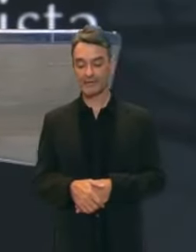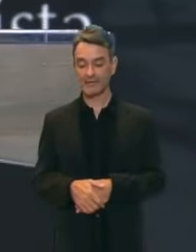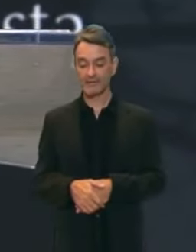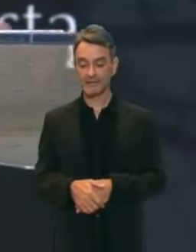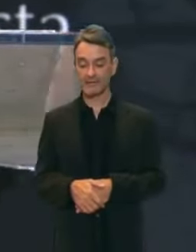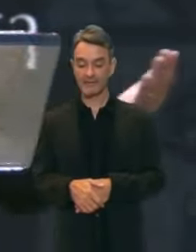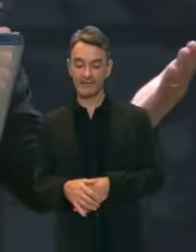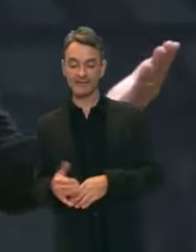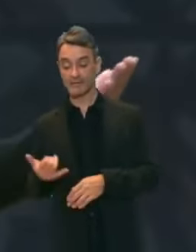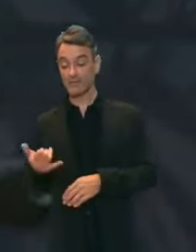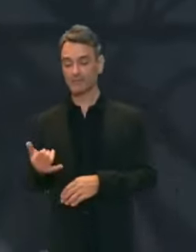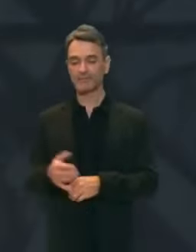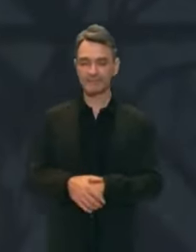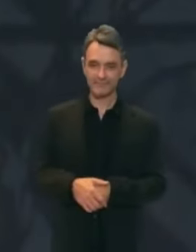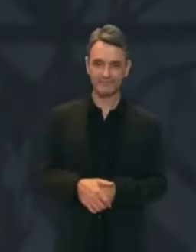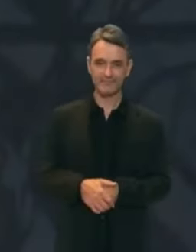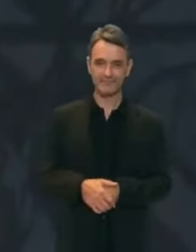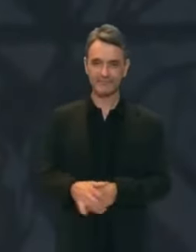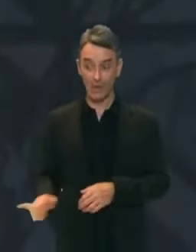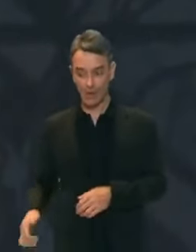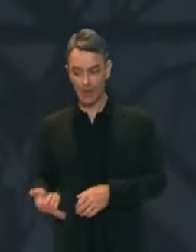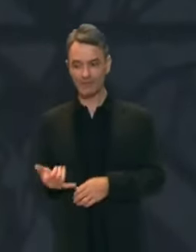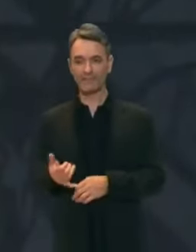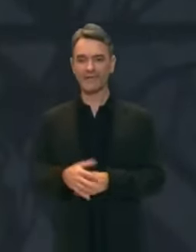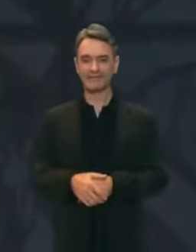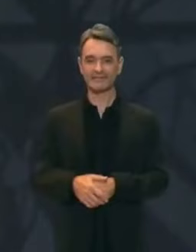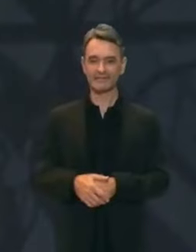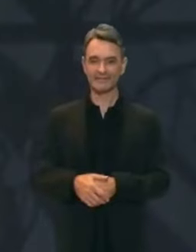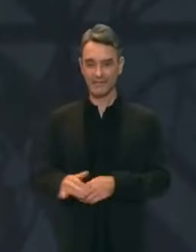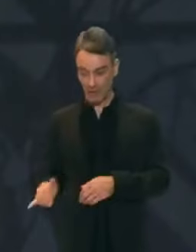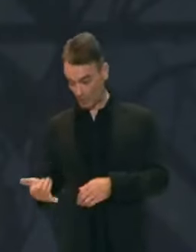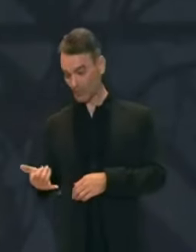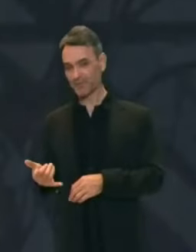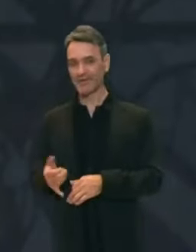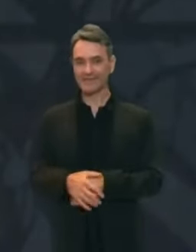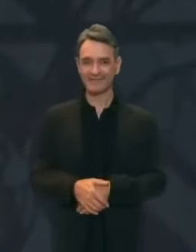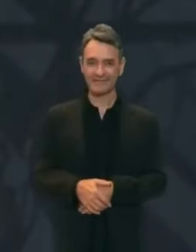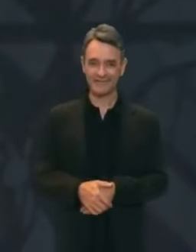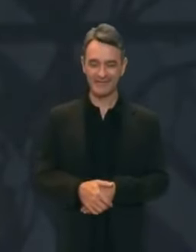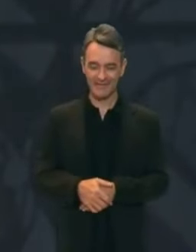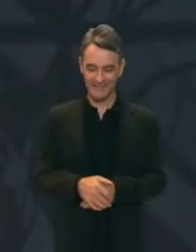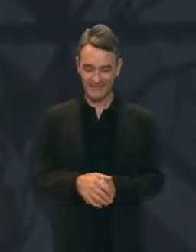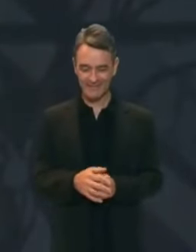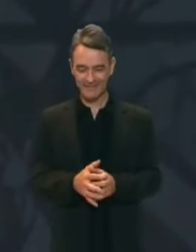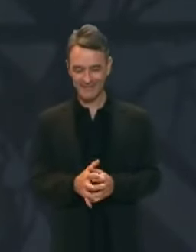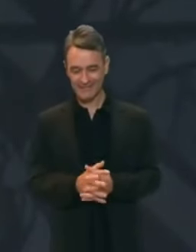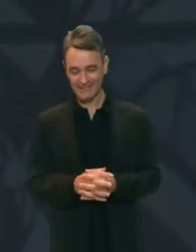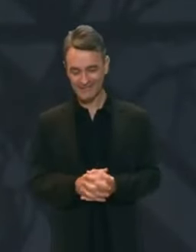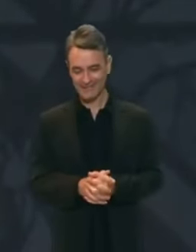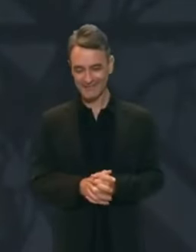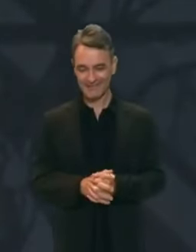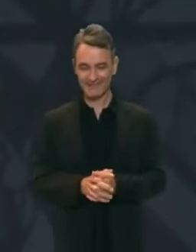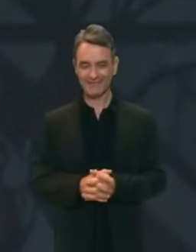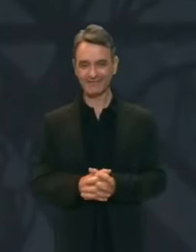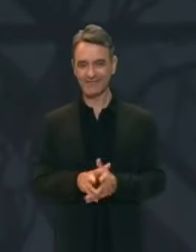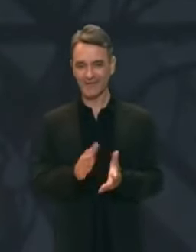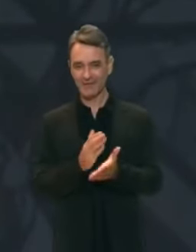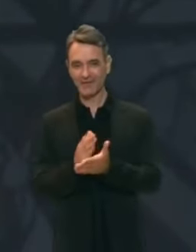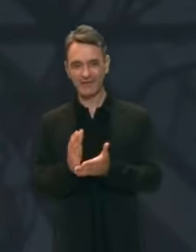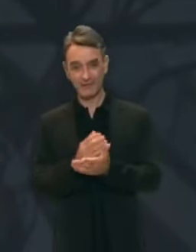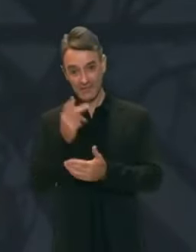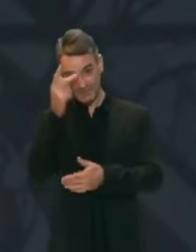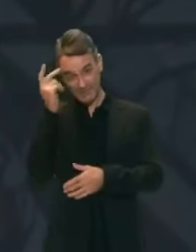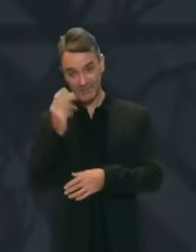Ouviu um barulhinho, opa! Deixa eu ver o que está acontecendo aqui, deixa eu ver como é que não é. Para algumas pessoas,